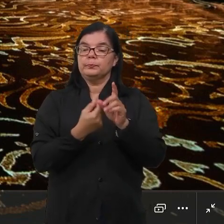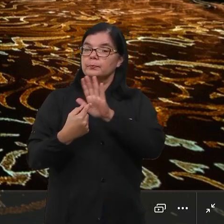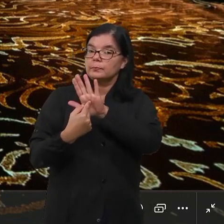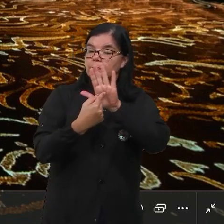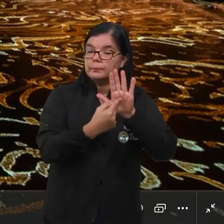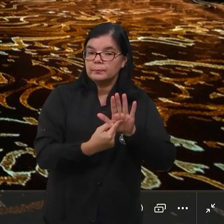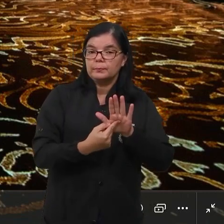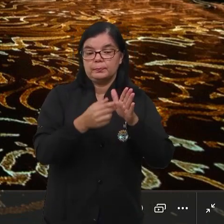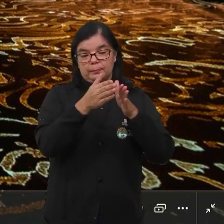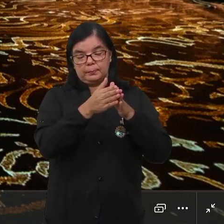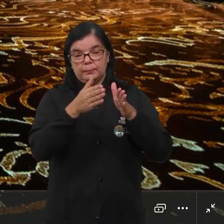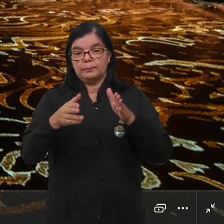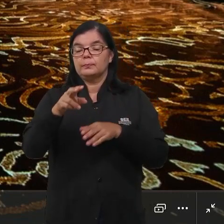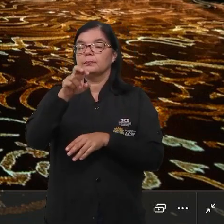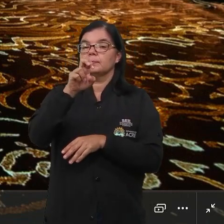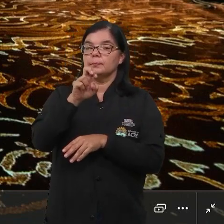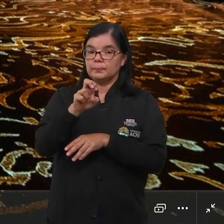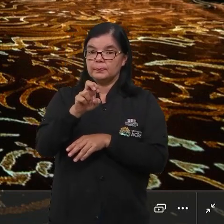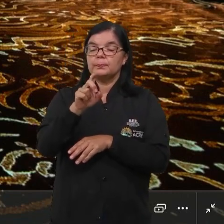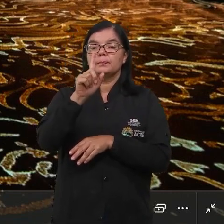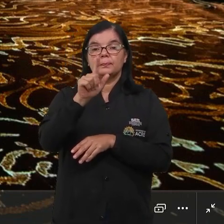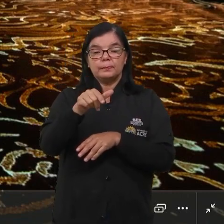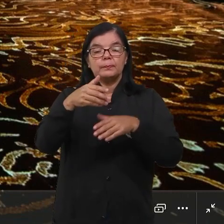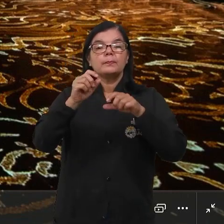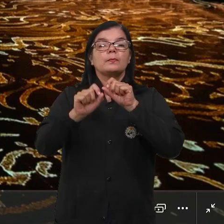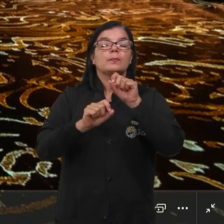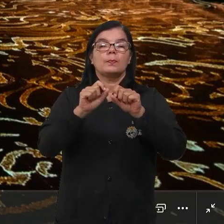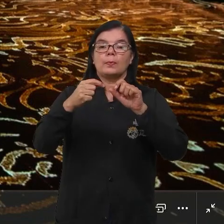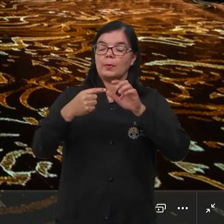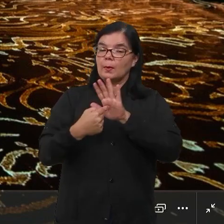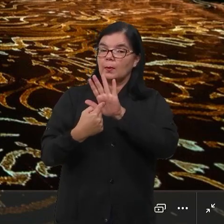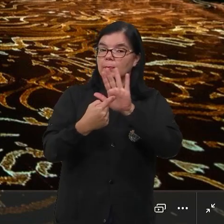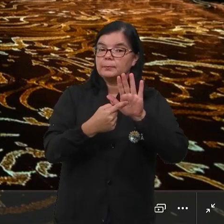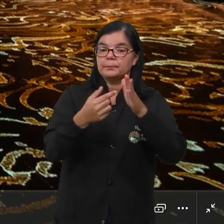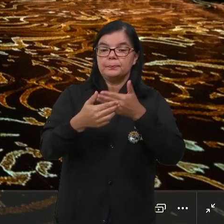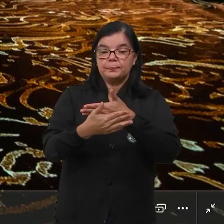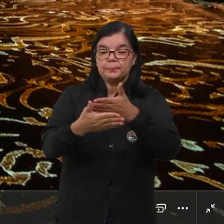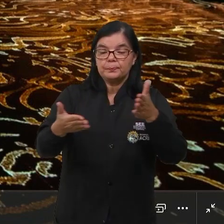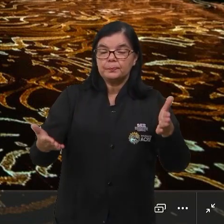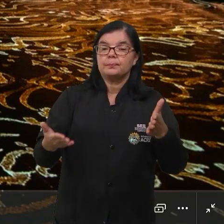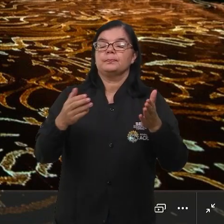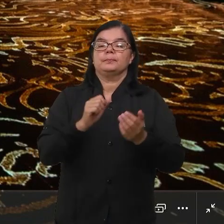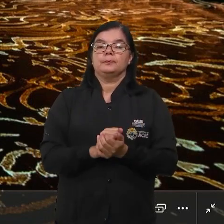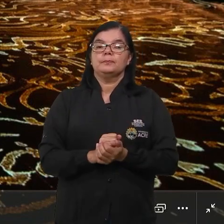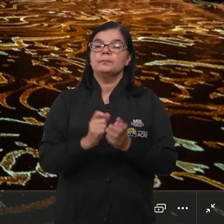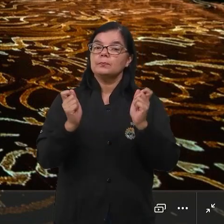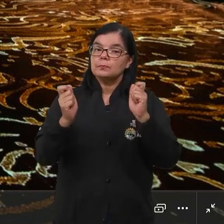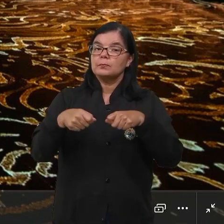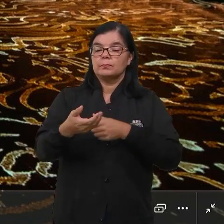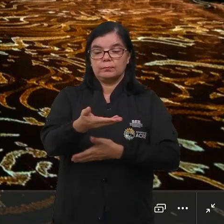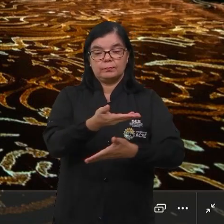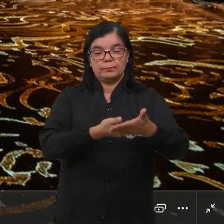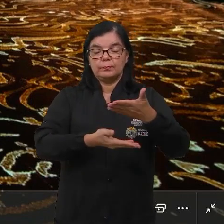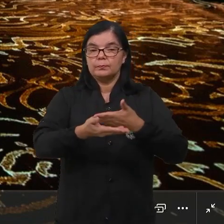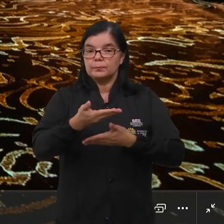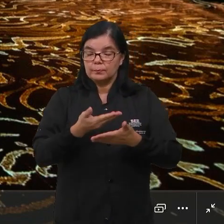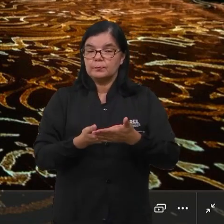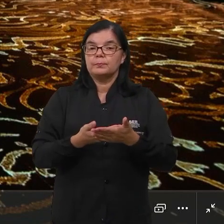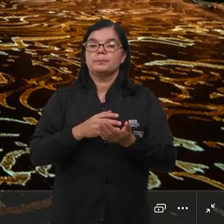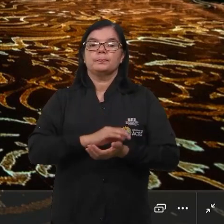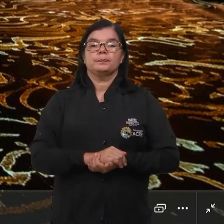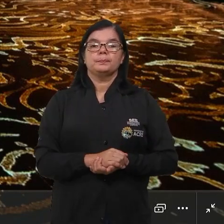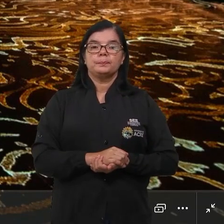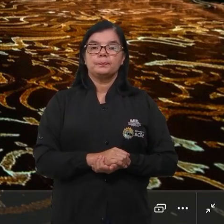Então, nessa etapa 5 aqui, é a etapa em que a exposição é aberta ao público e ele vai poder interagir com a